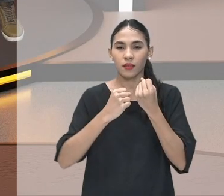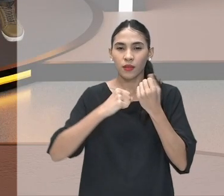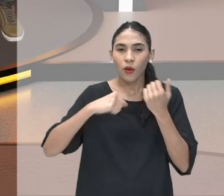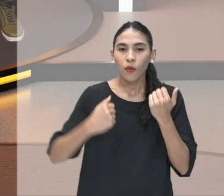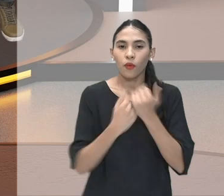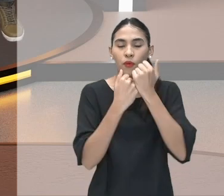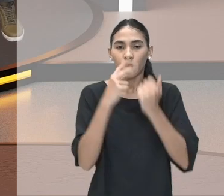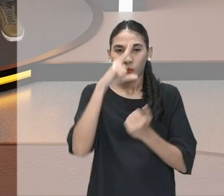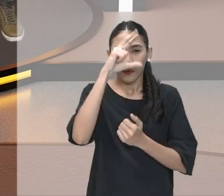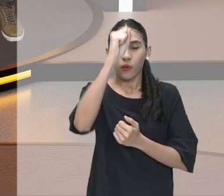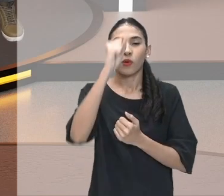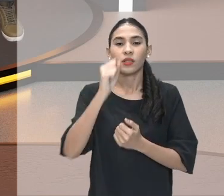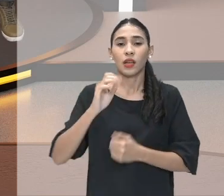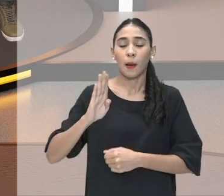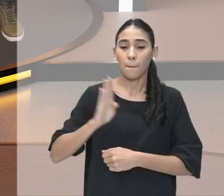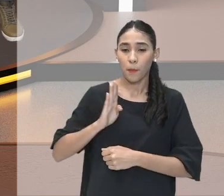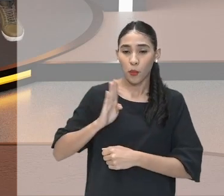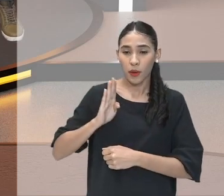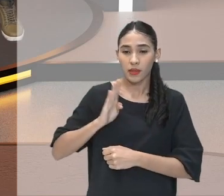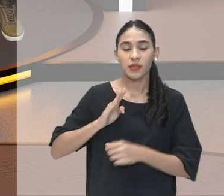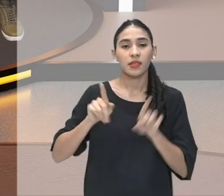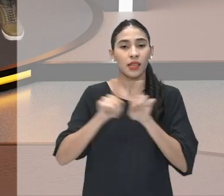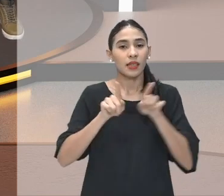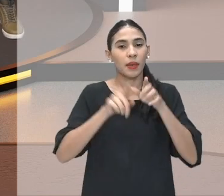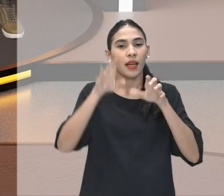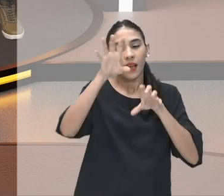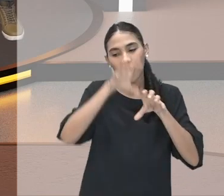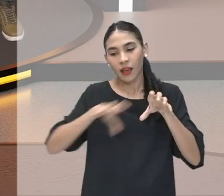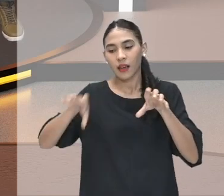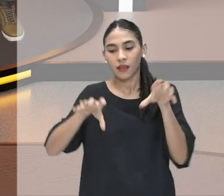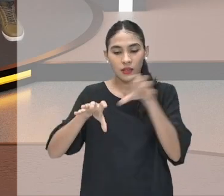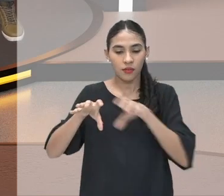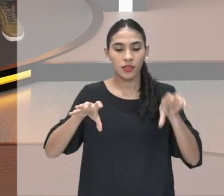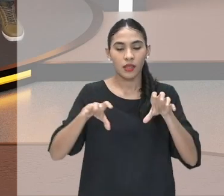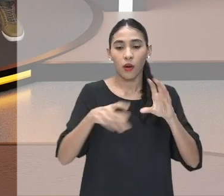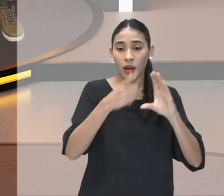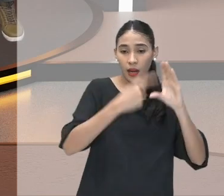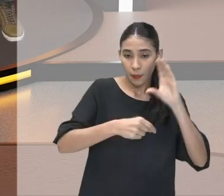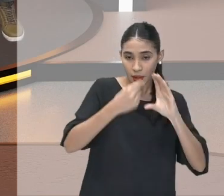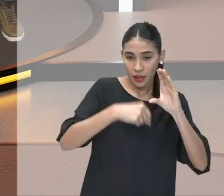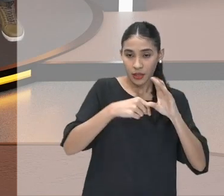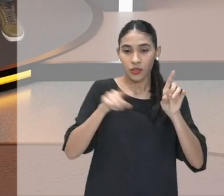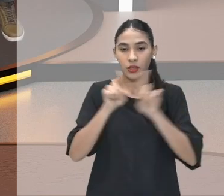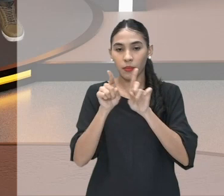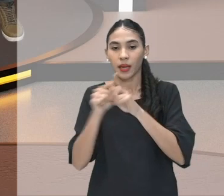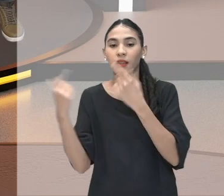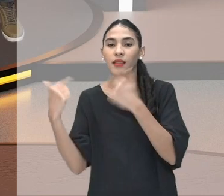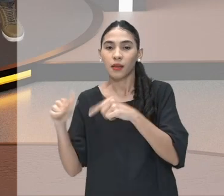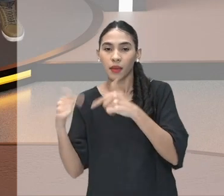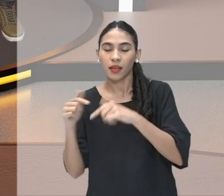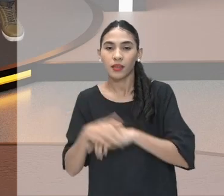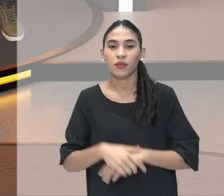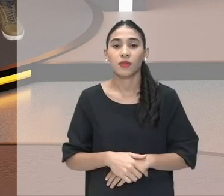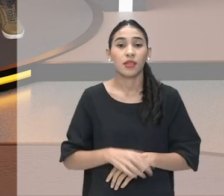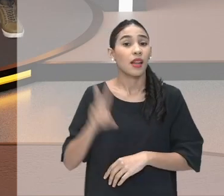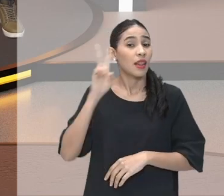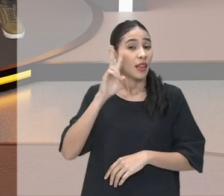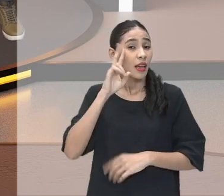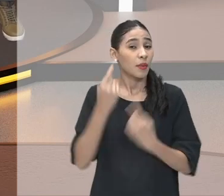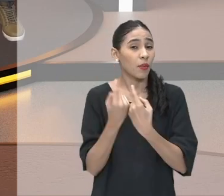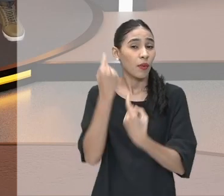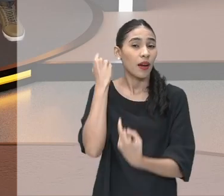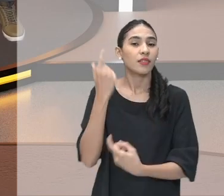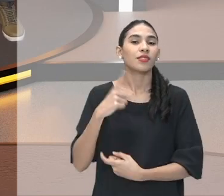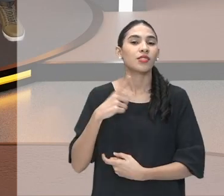burguesia e evidenciou a divisão social entre capitalistas e trabalhadores. Lembro que antes nós tínhamos